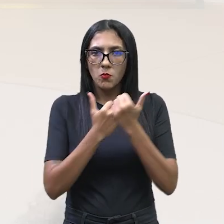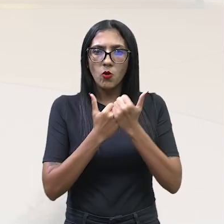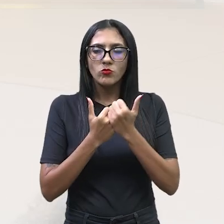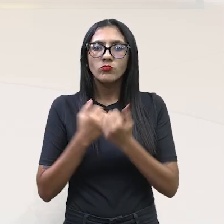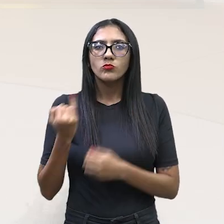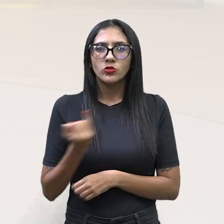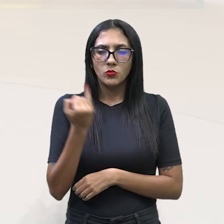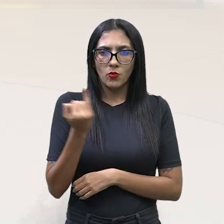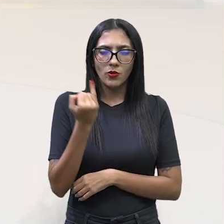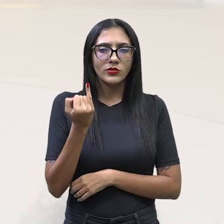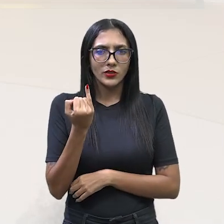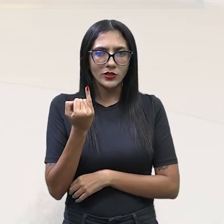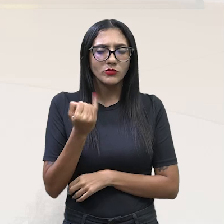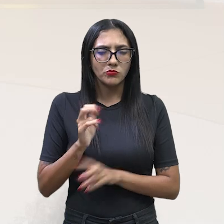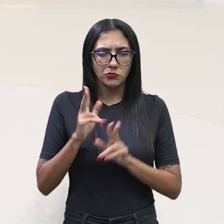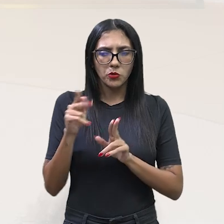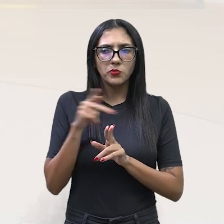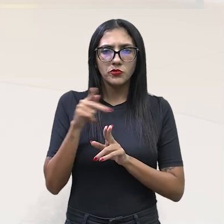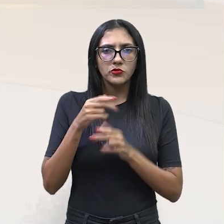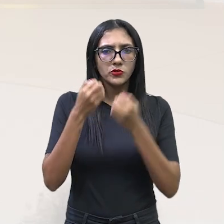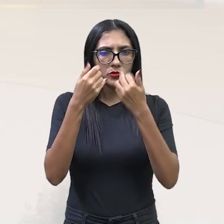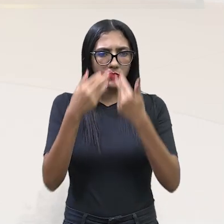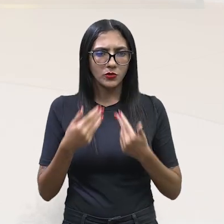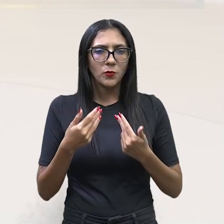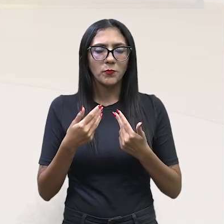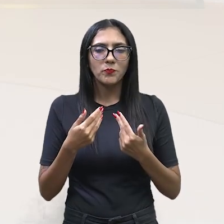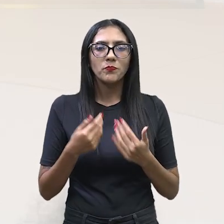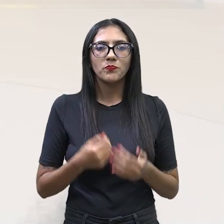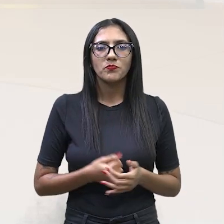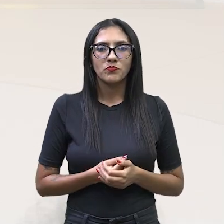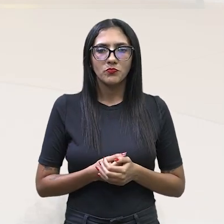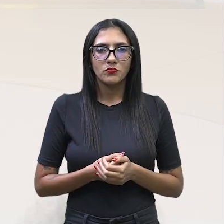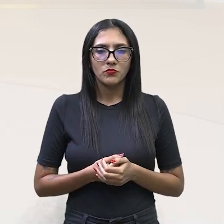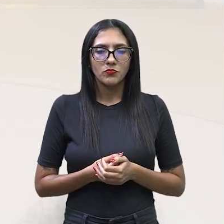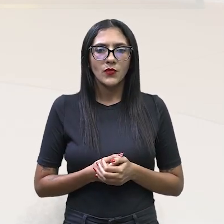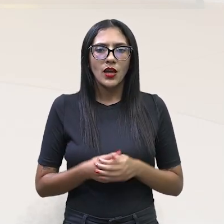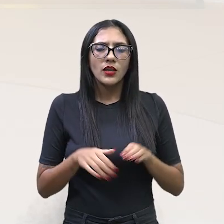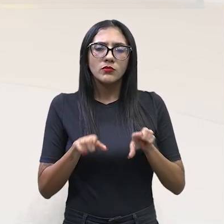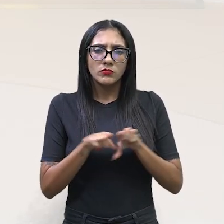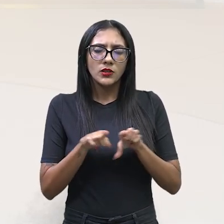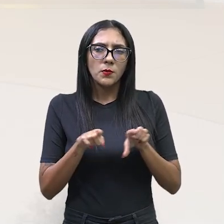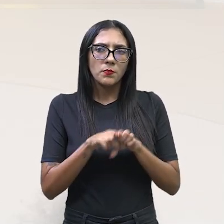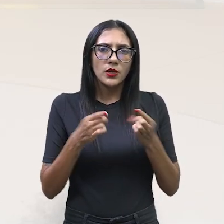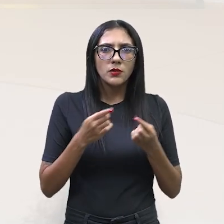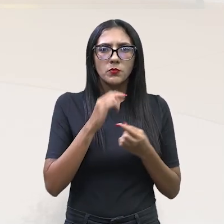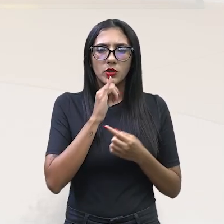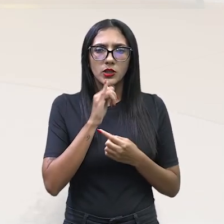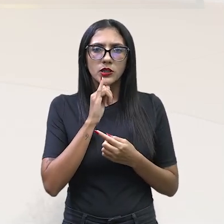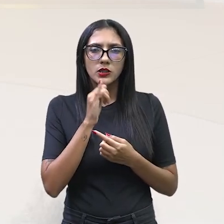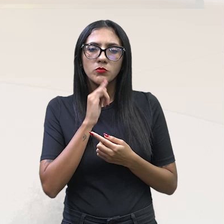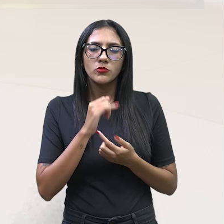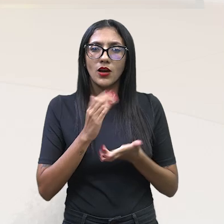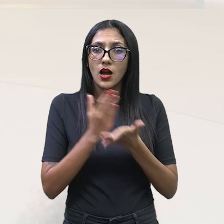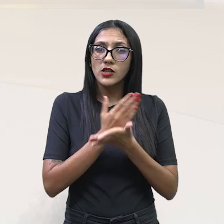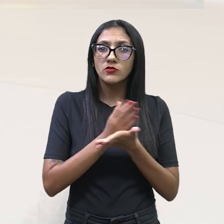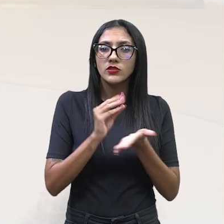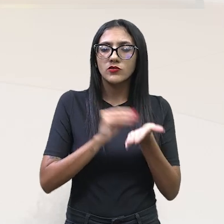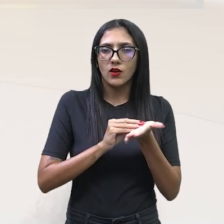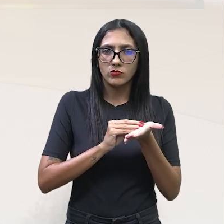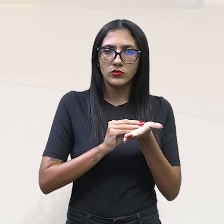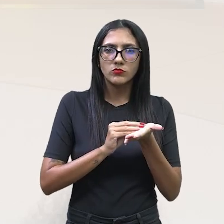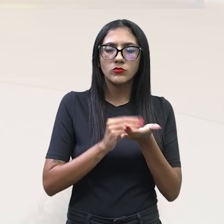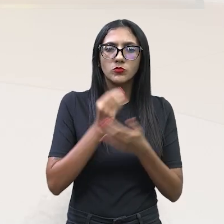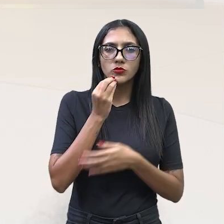Continuando a automação, como o professor falou, né? Há uma redução ali na quantidade de empregos, mas em contrapartida é uma oportunidade para aqueles